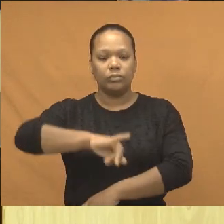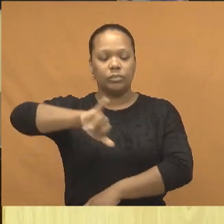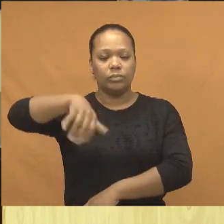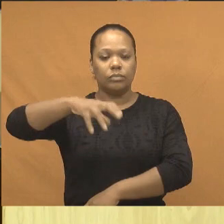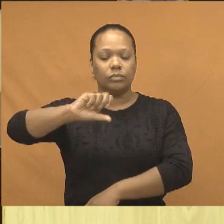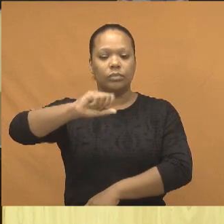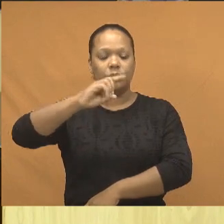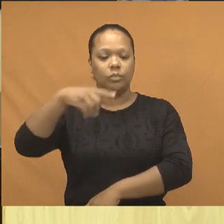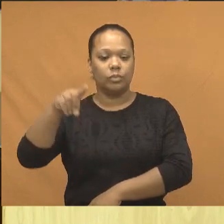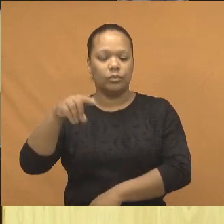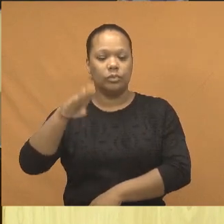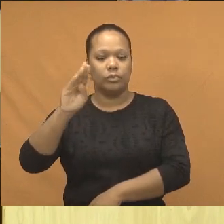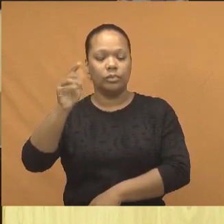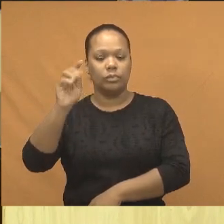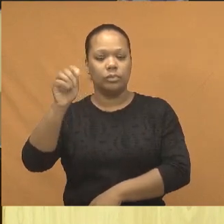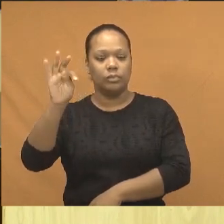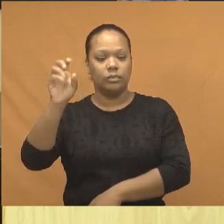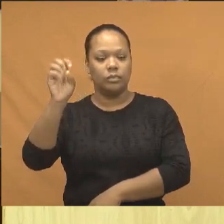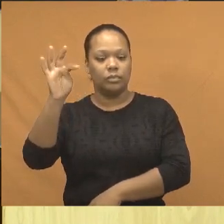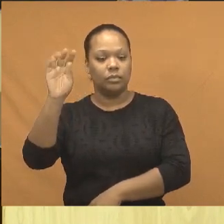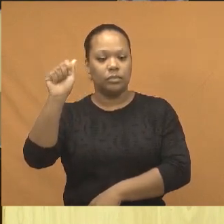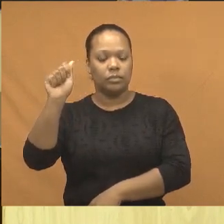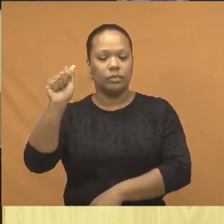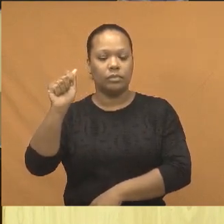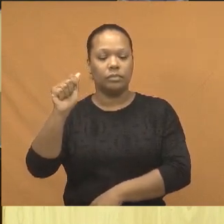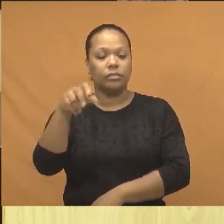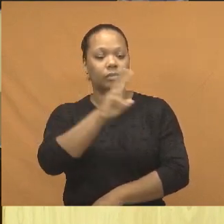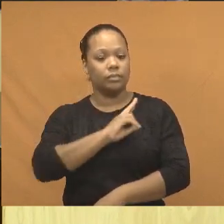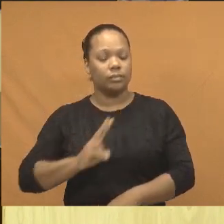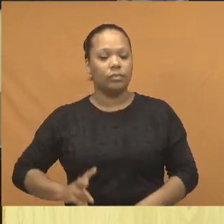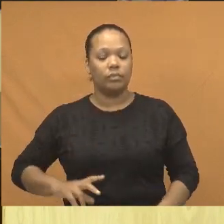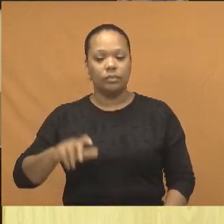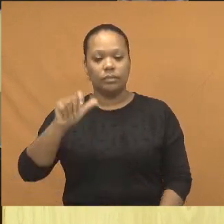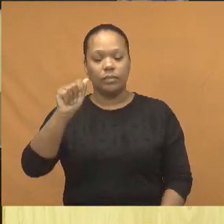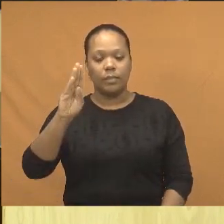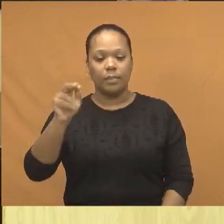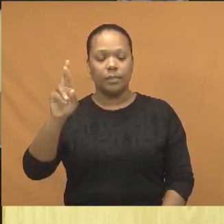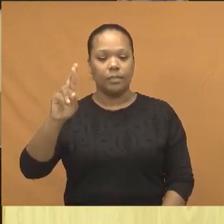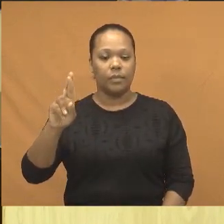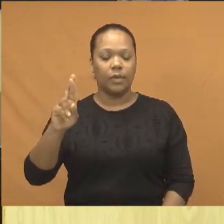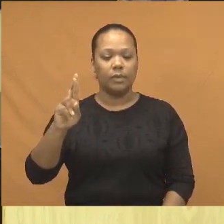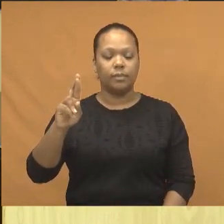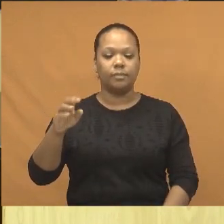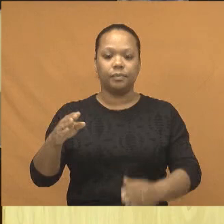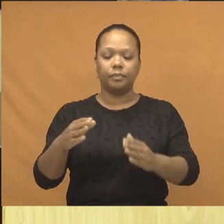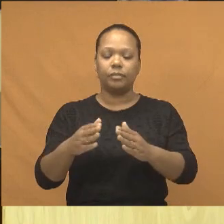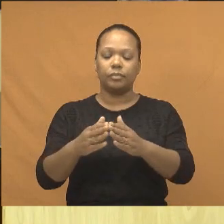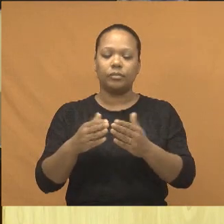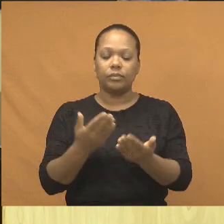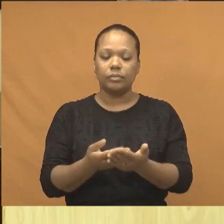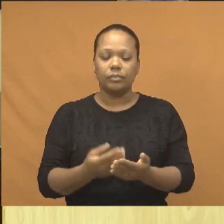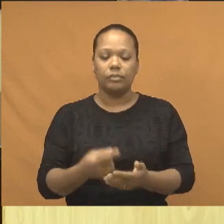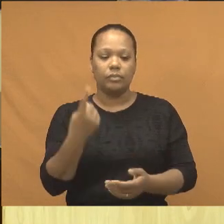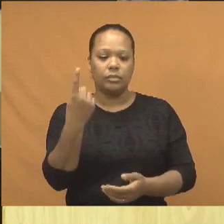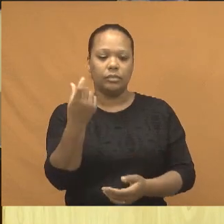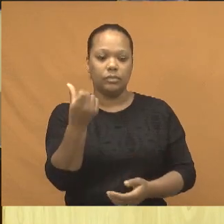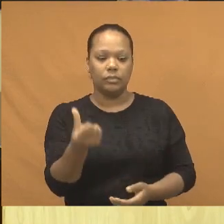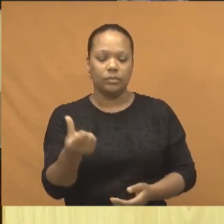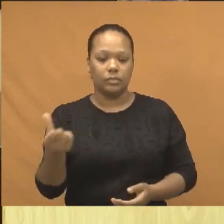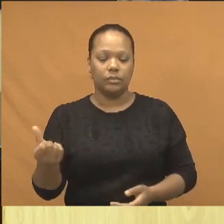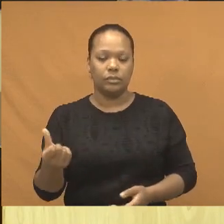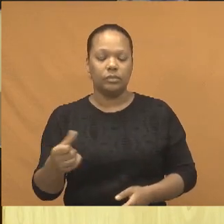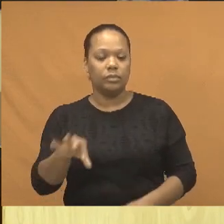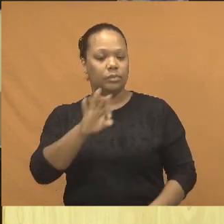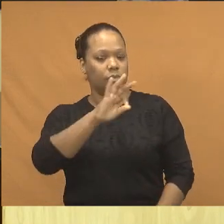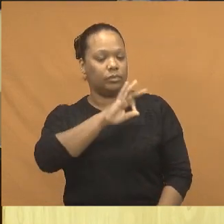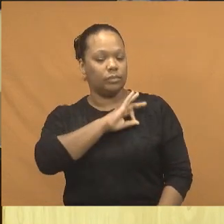de Santana. Autoria, vereador Abner de Madureira. Requerimento número 166. Ao